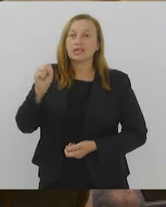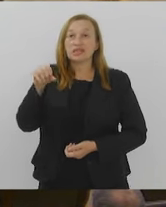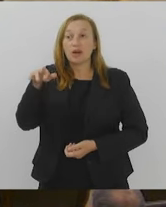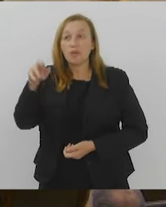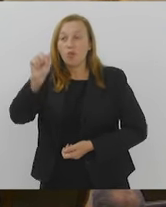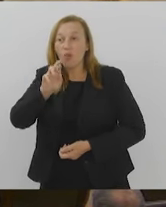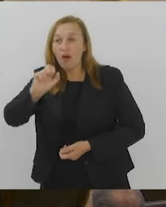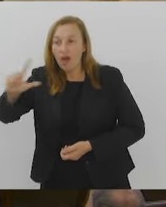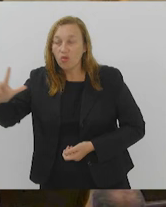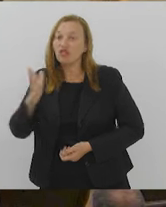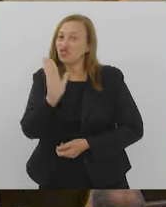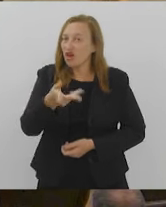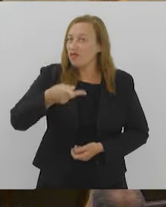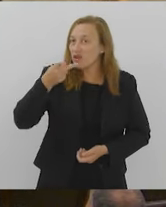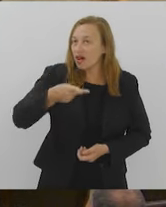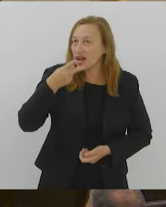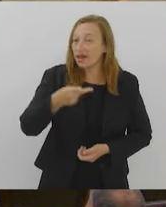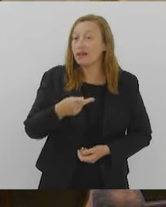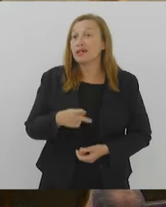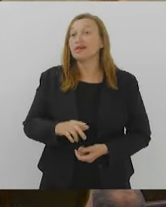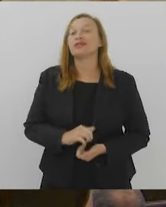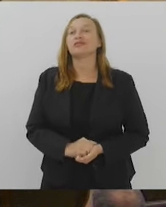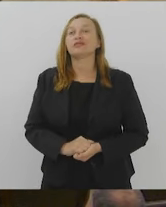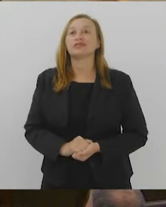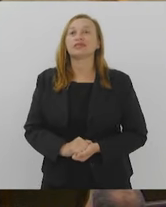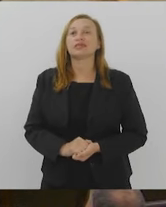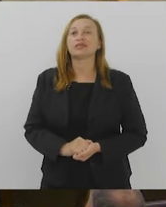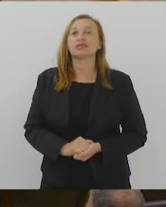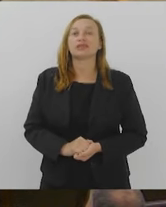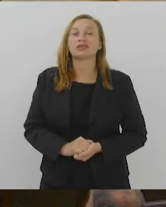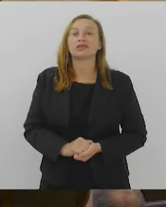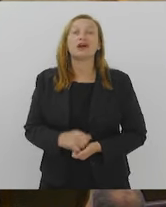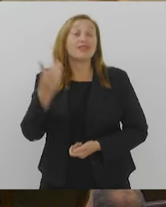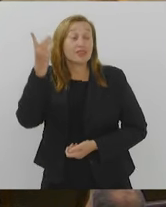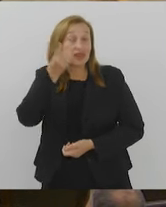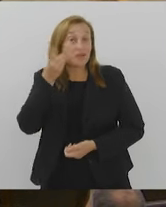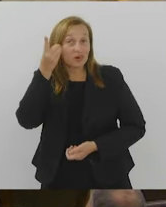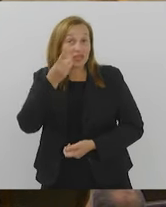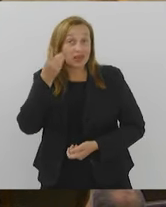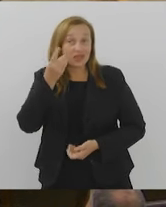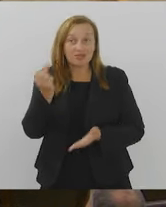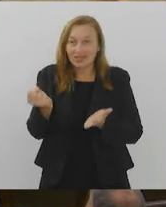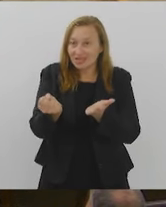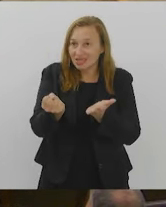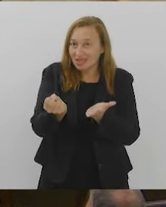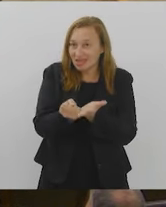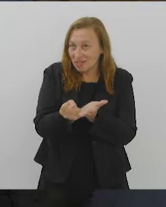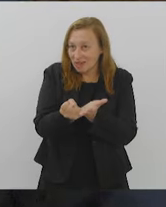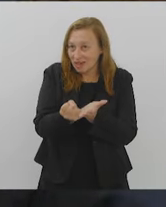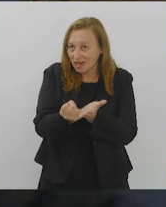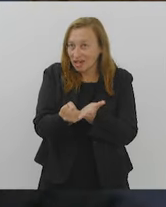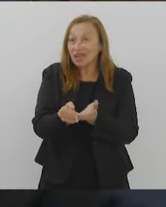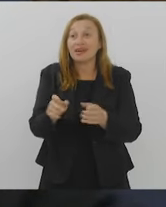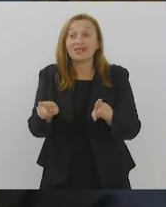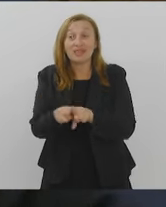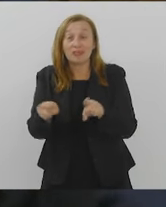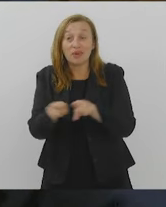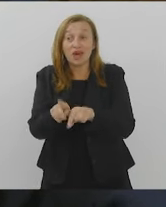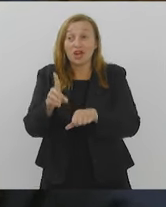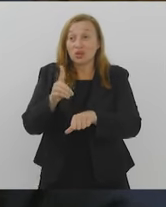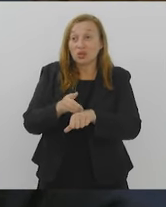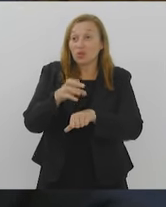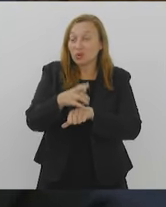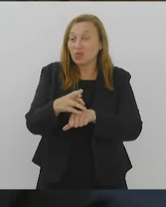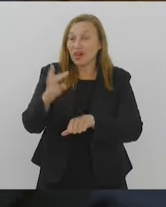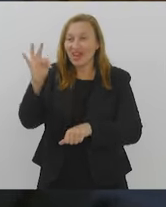citei, e lá isto, deputado Samuel Malafaia e doutor Renato, que está aqui